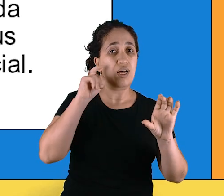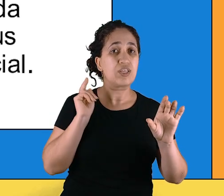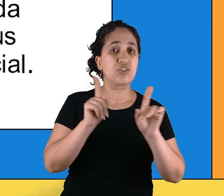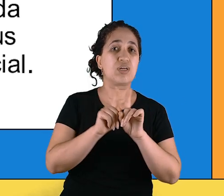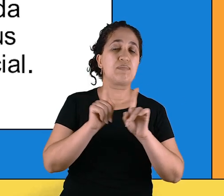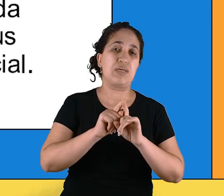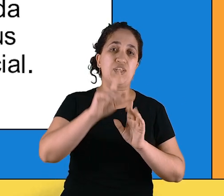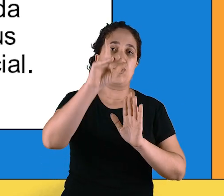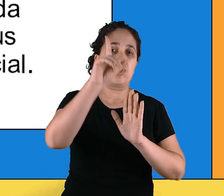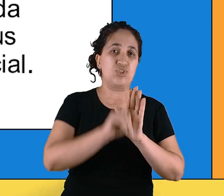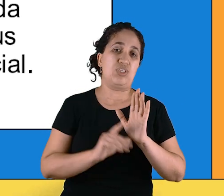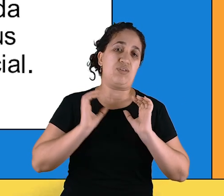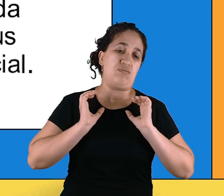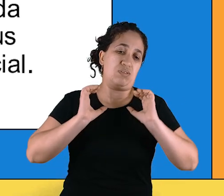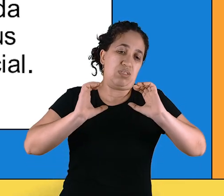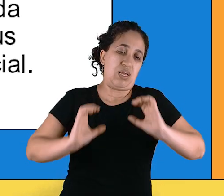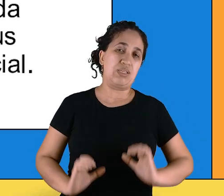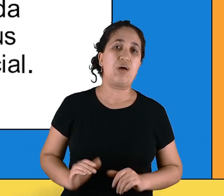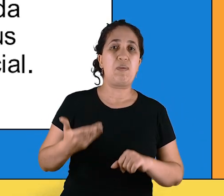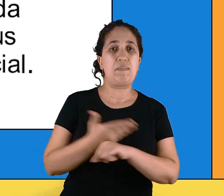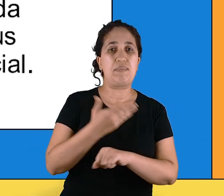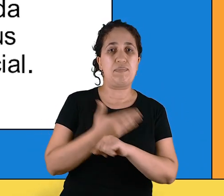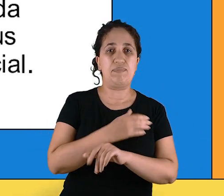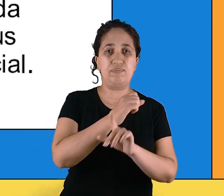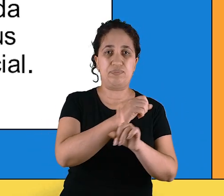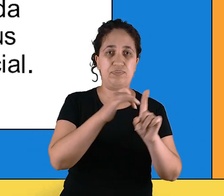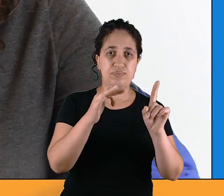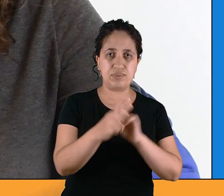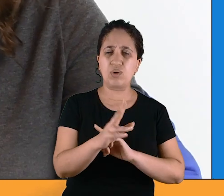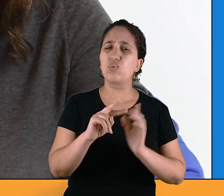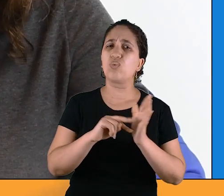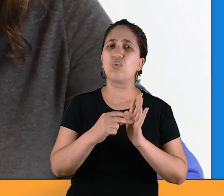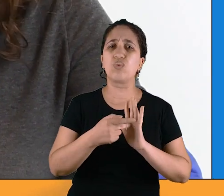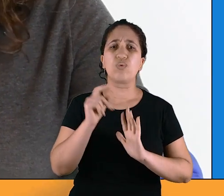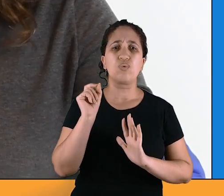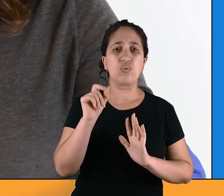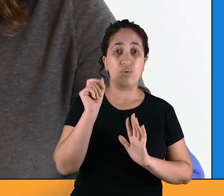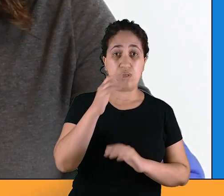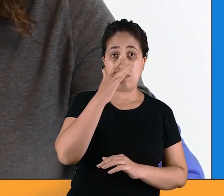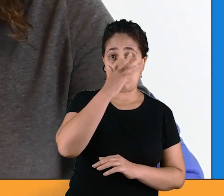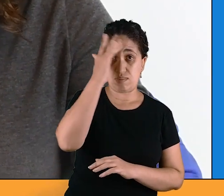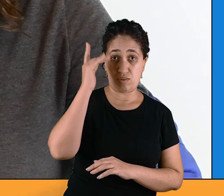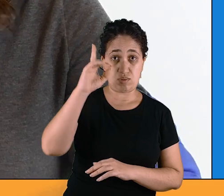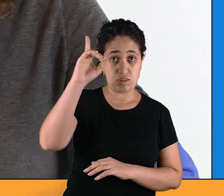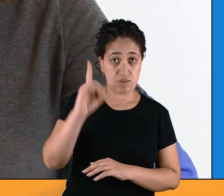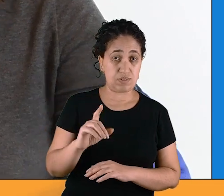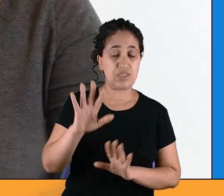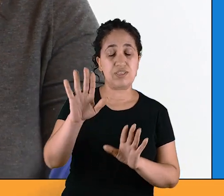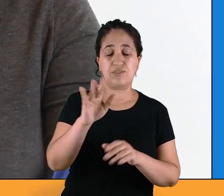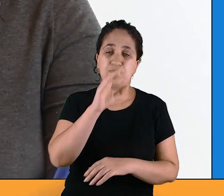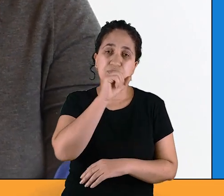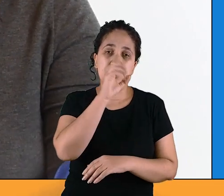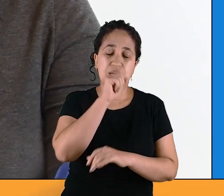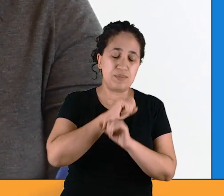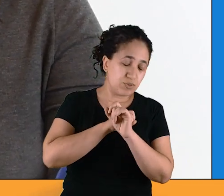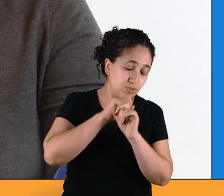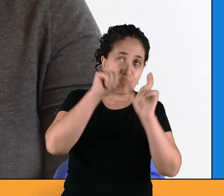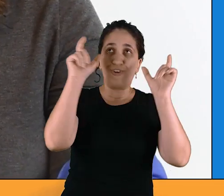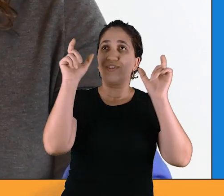e exercer os seus direitos de cidadania e de participação social. O que isso quer dizer? A pessoa com deficiência acordar num